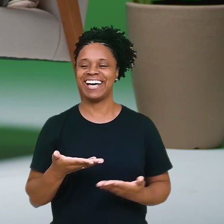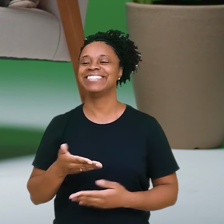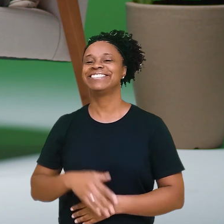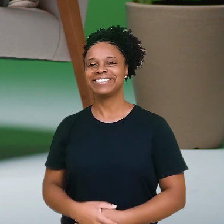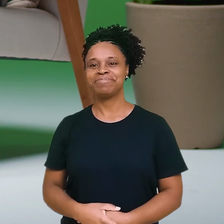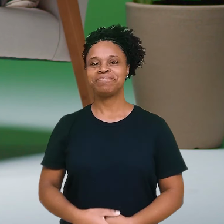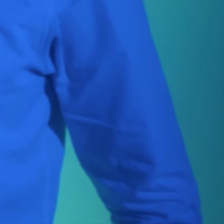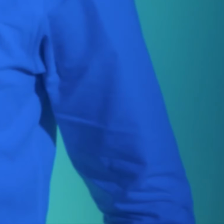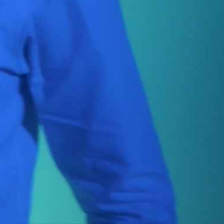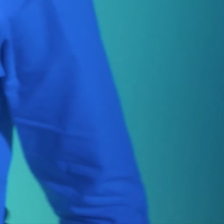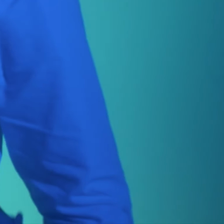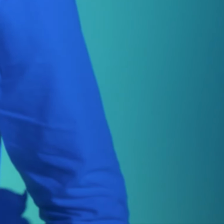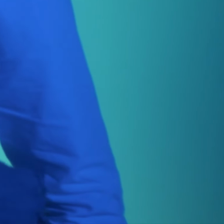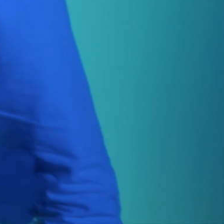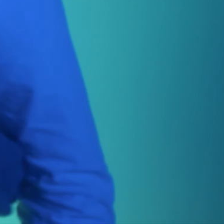Lu?